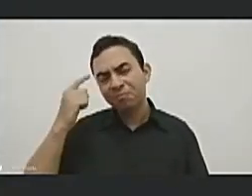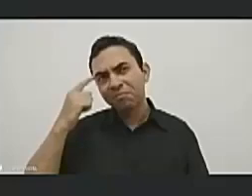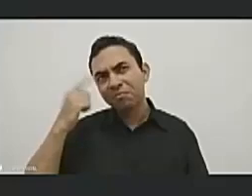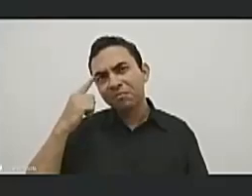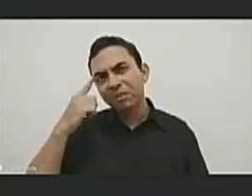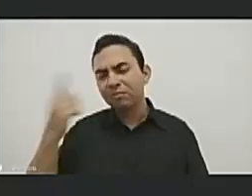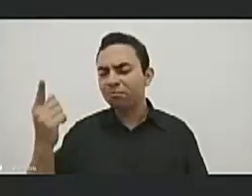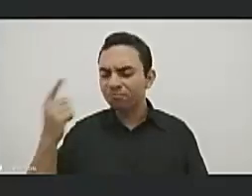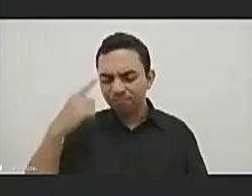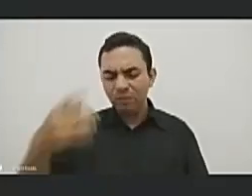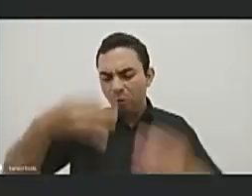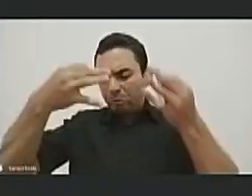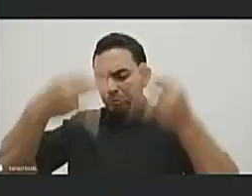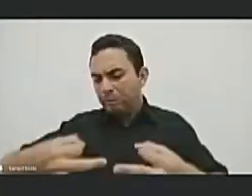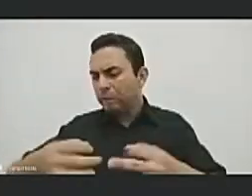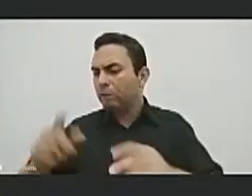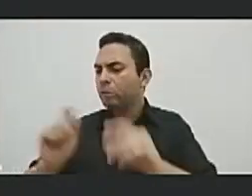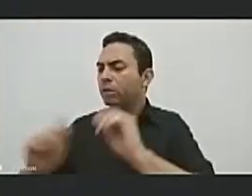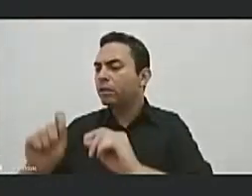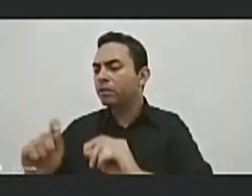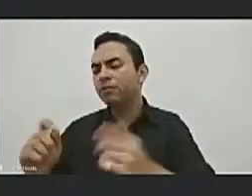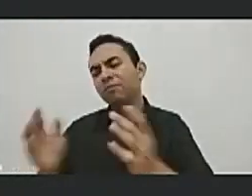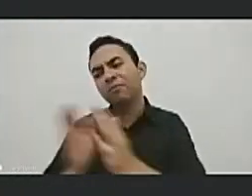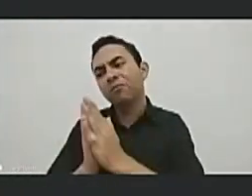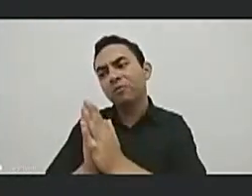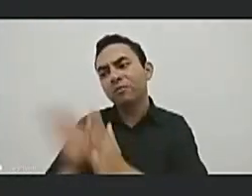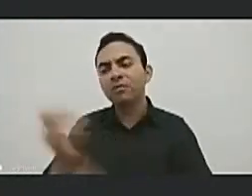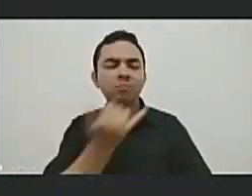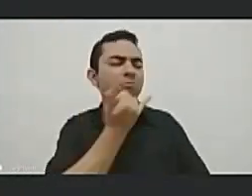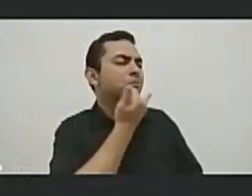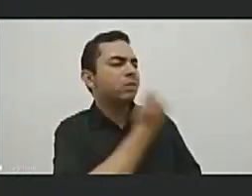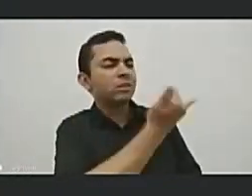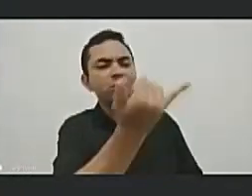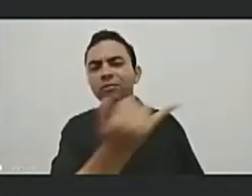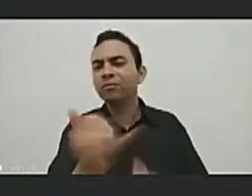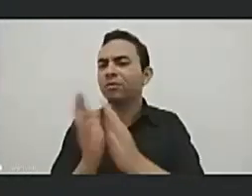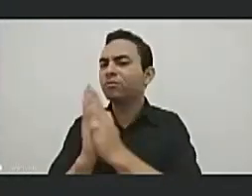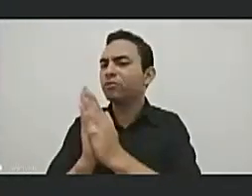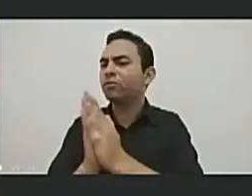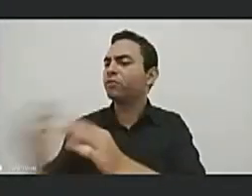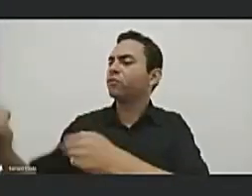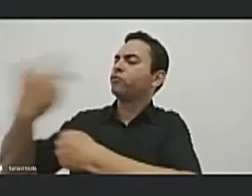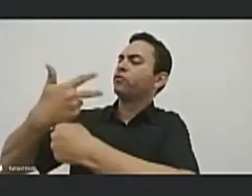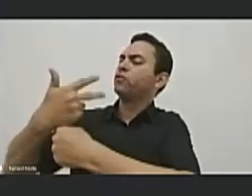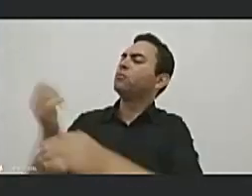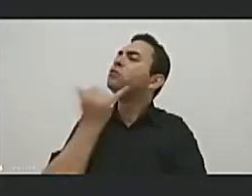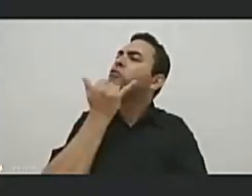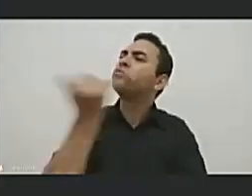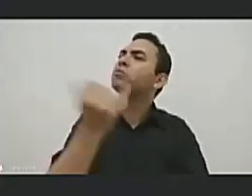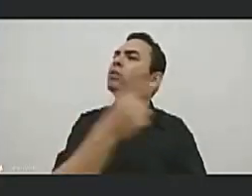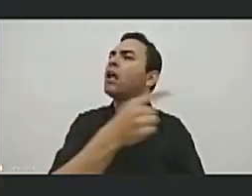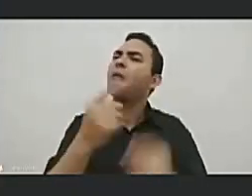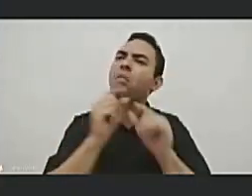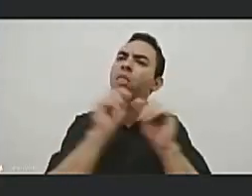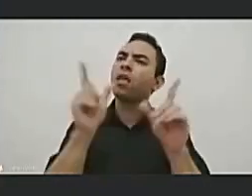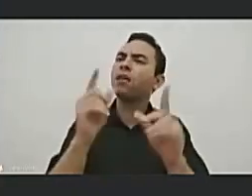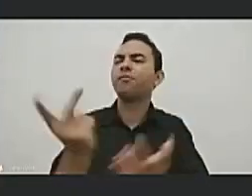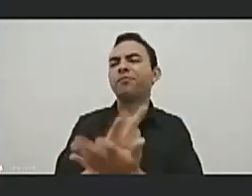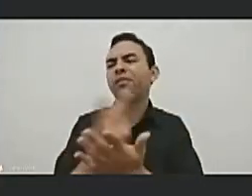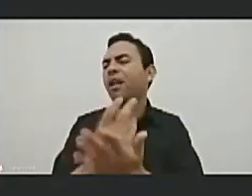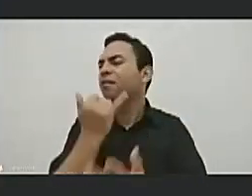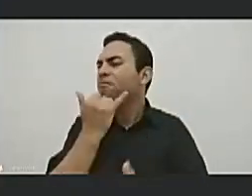correto pelo menos a retratação seria possível que você poderia fazer ou o mínimo que você poderia fazer depois do tamanho